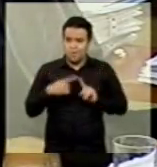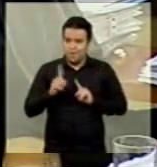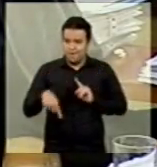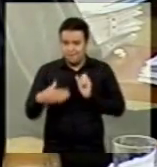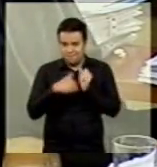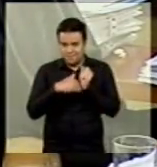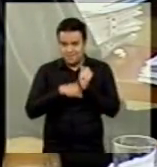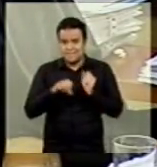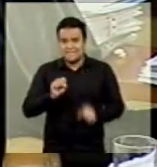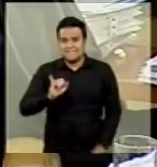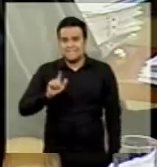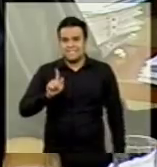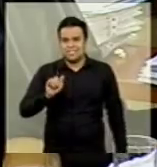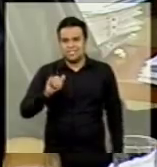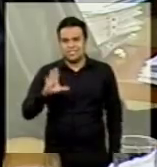sigilo.